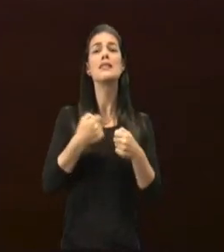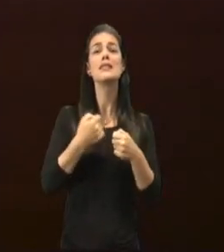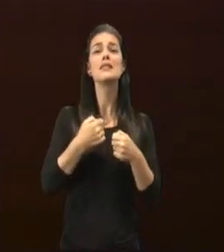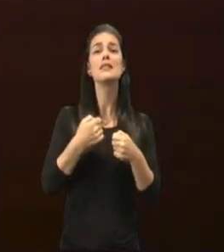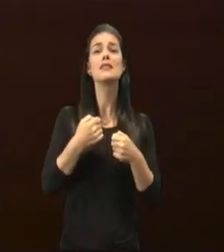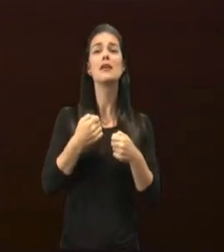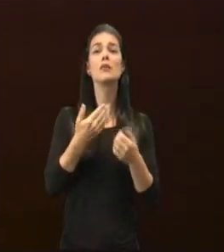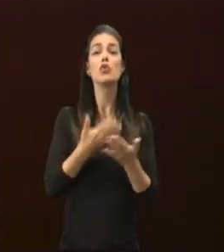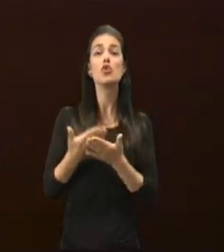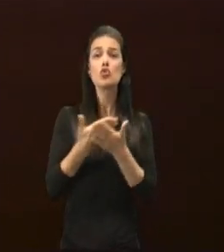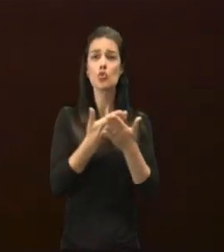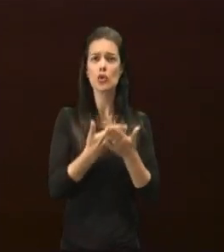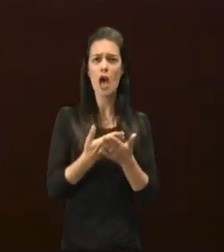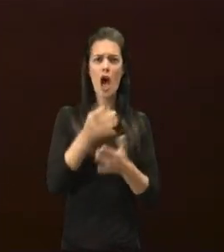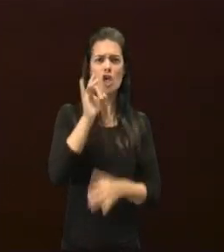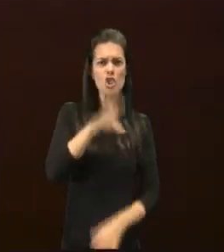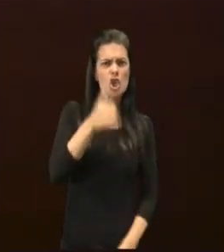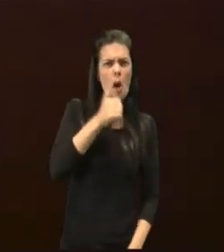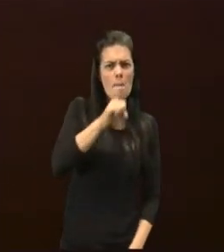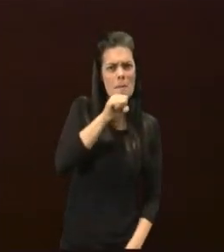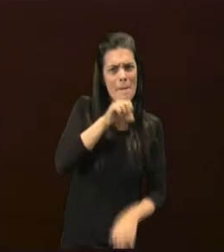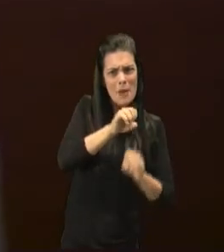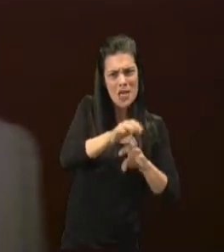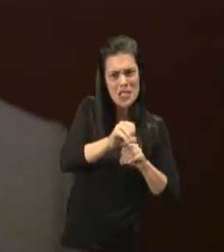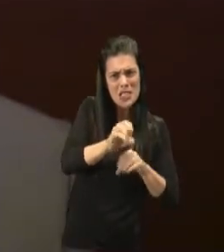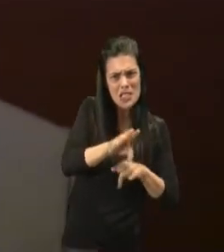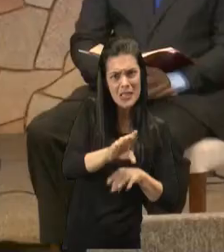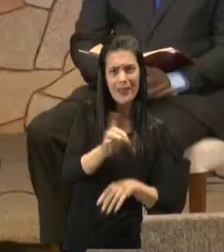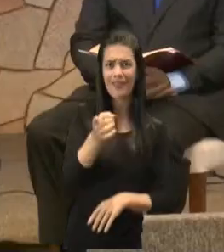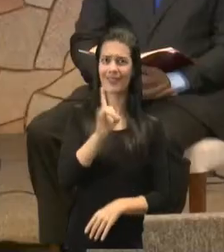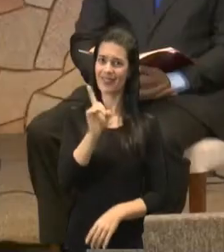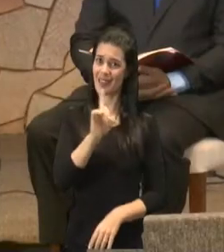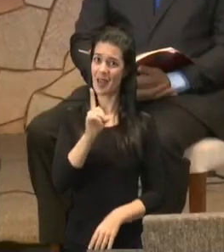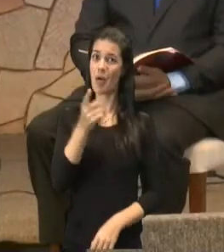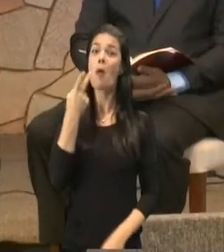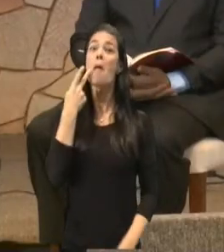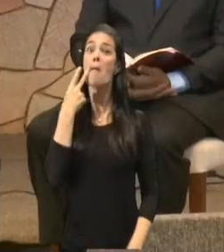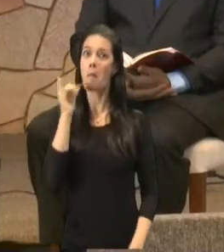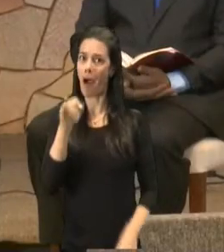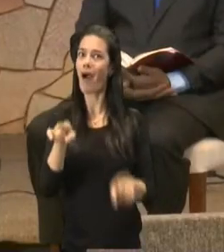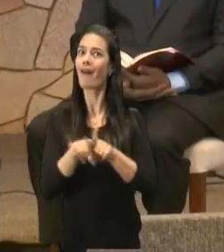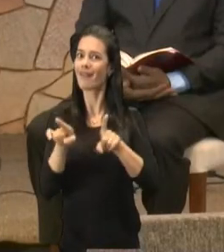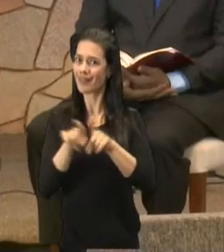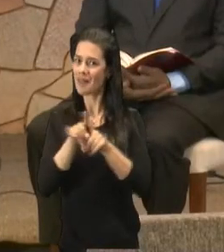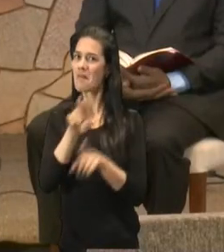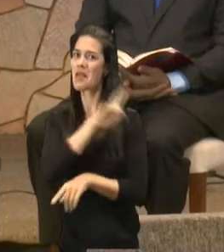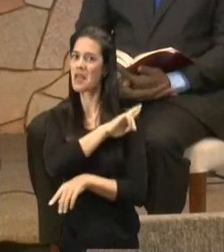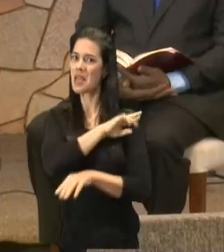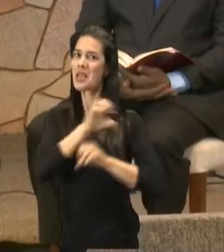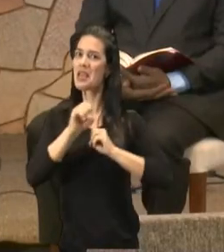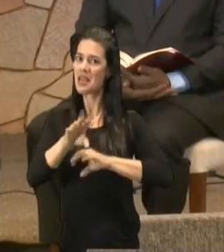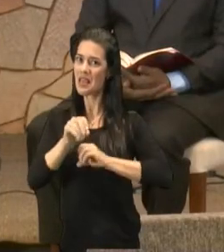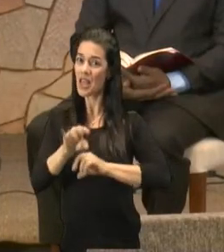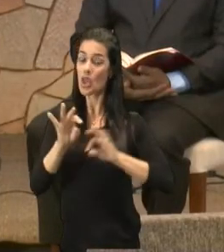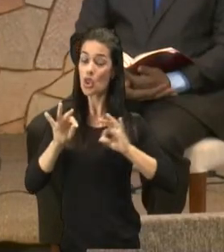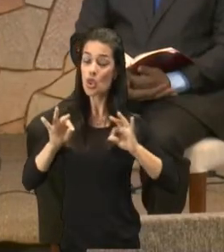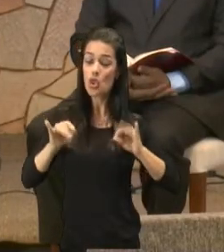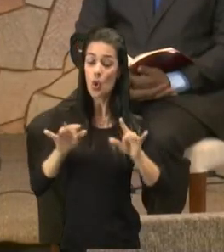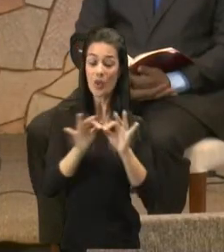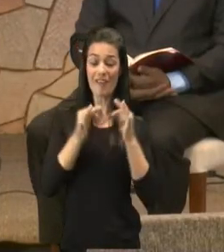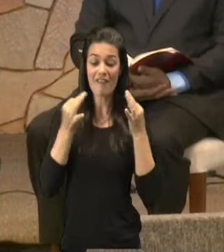não apenas as mães, mas os pais e toda a liderança familiar possa se engajar